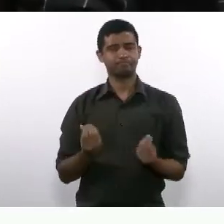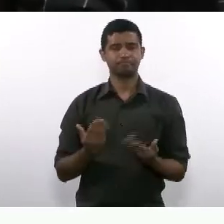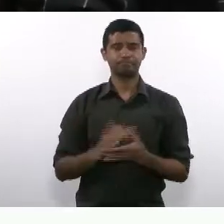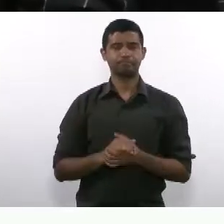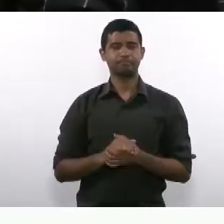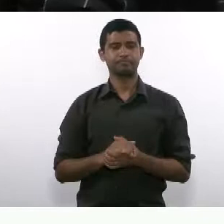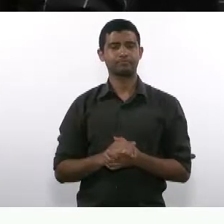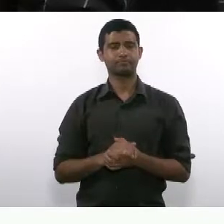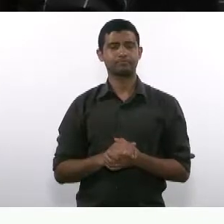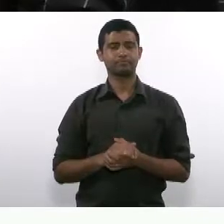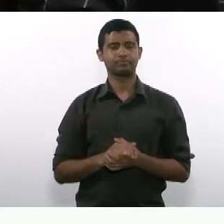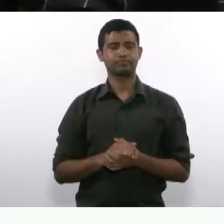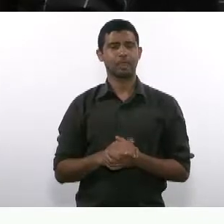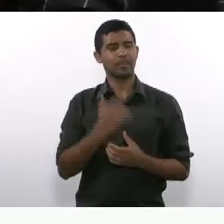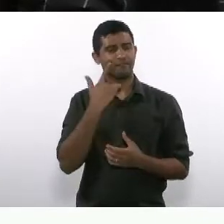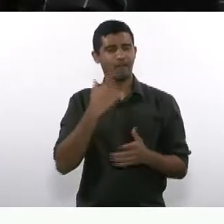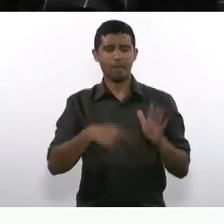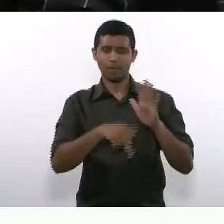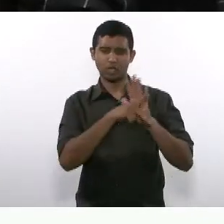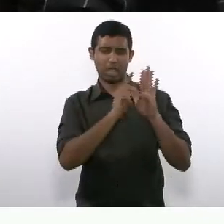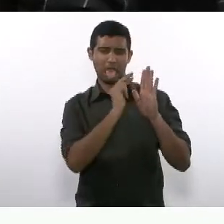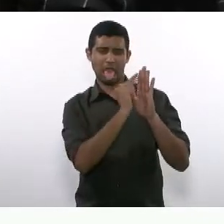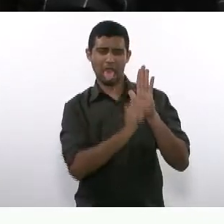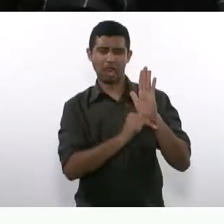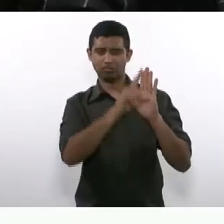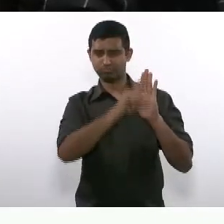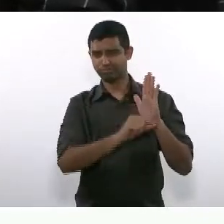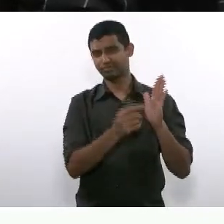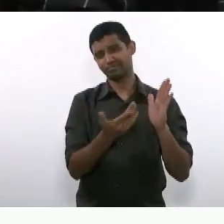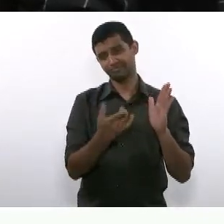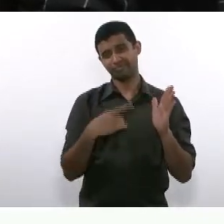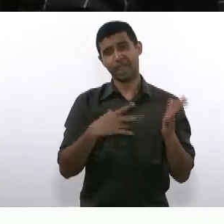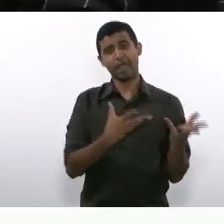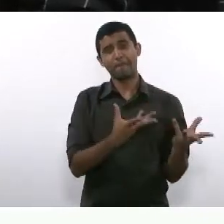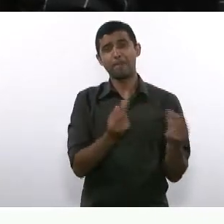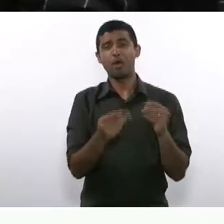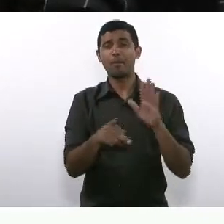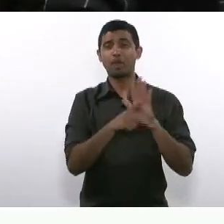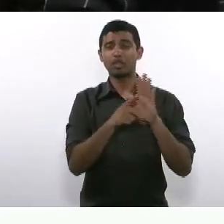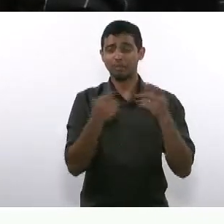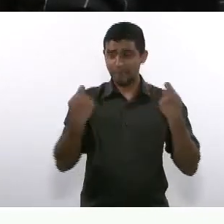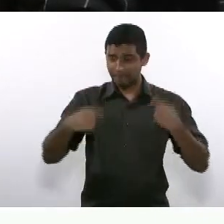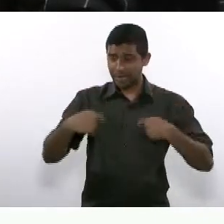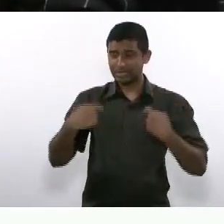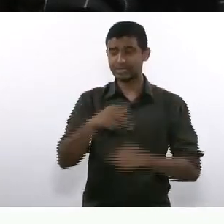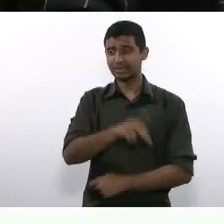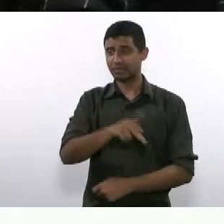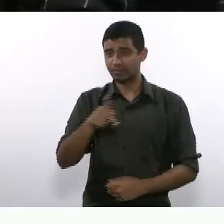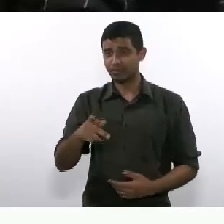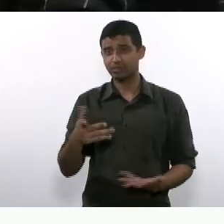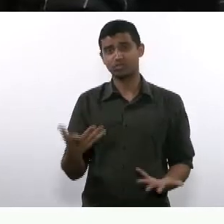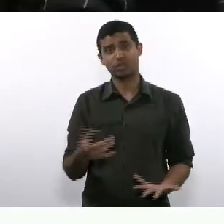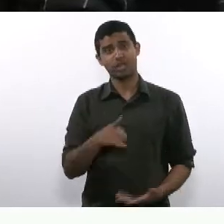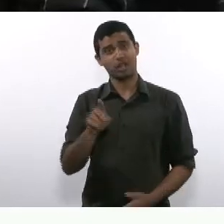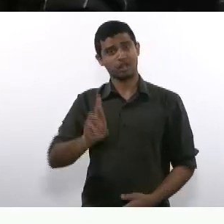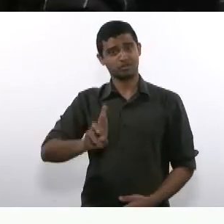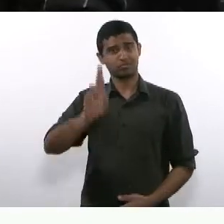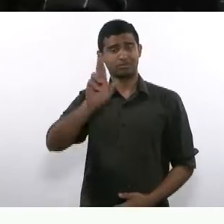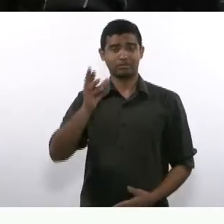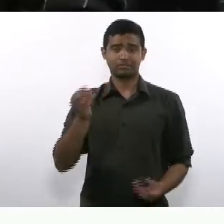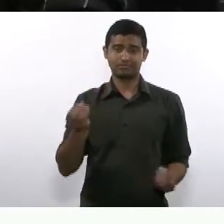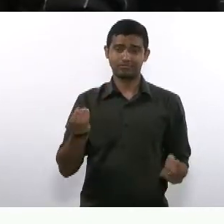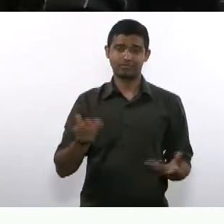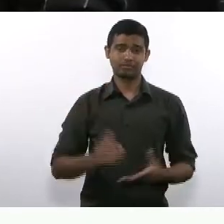diminui pelo menos a redução nos nossos projetos. Que são projetos que contam com professores, na verdade são braços da educação. Só